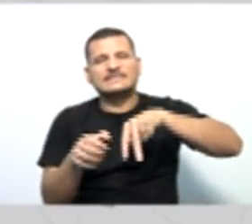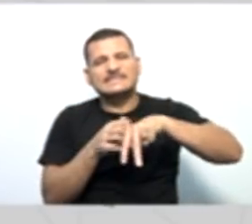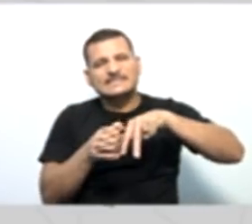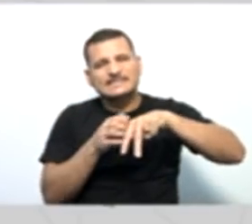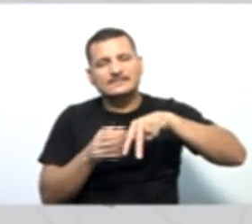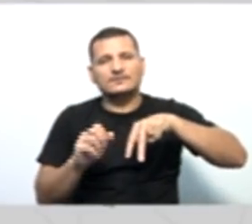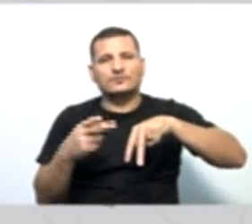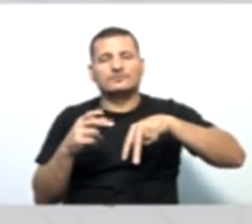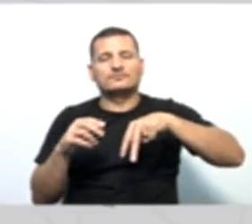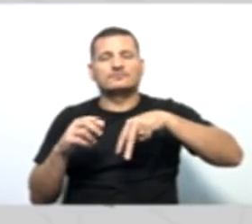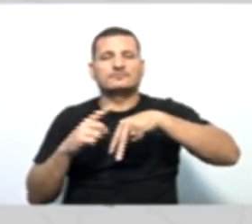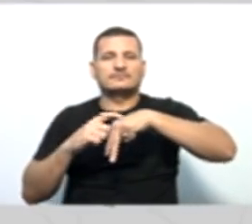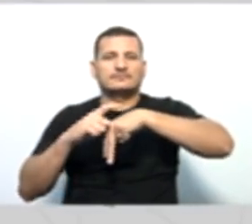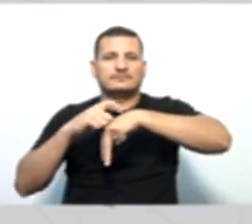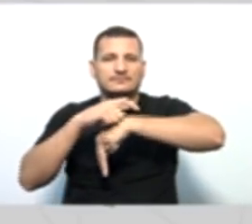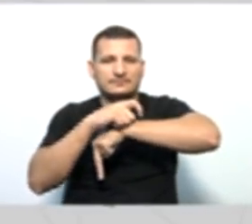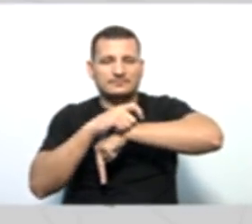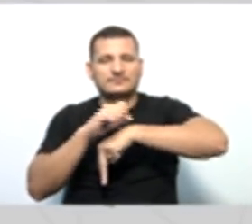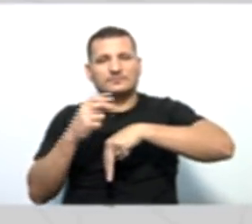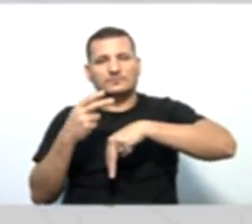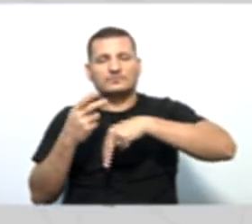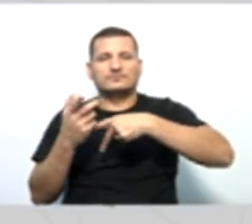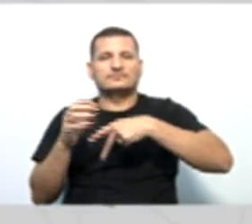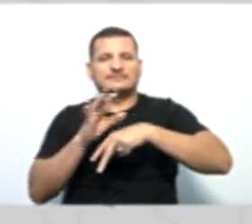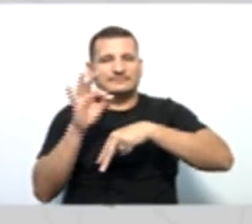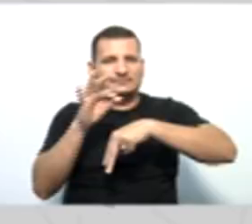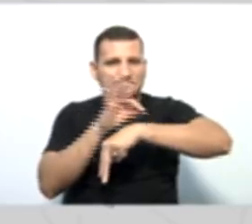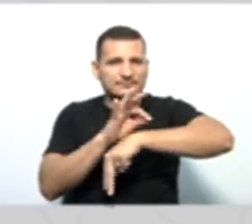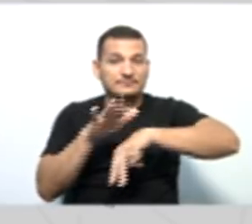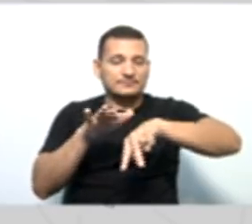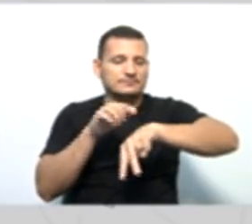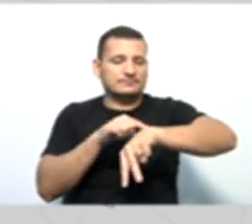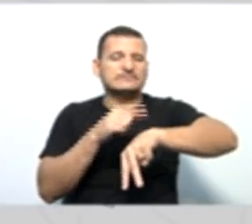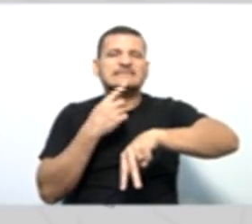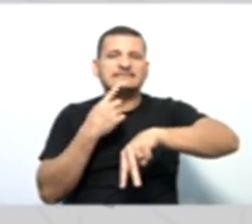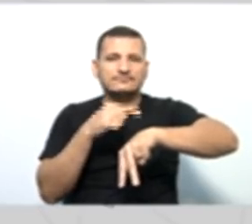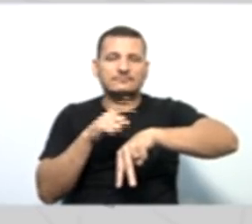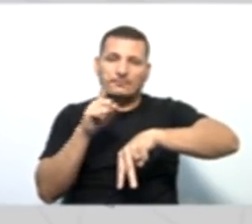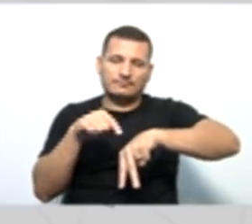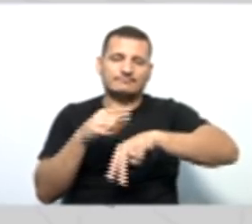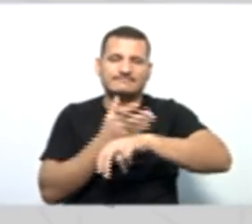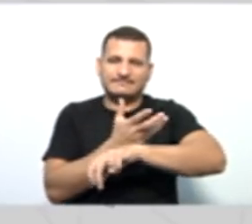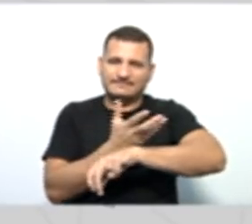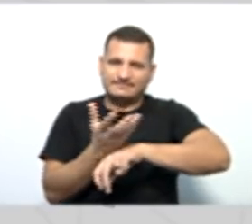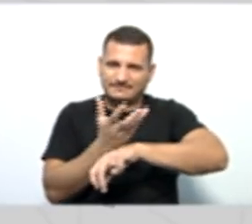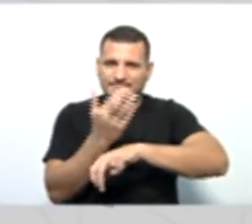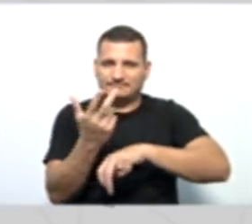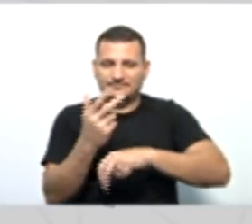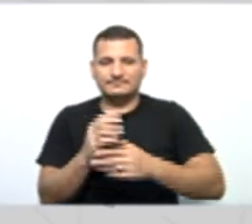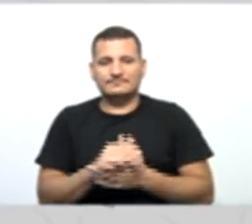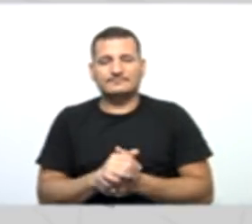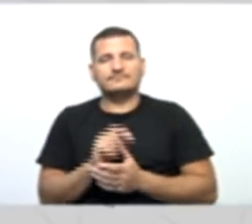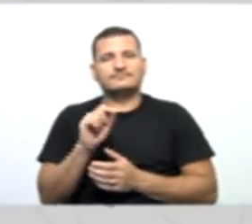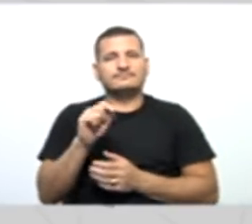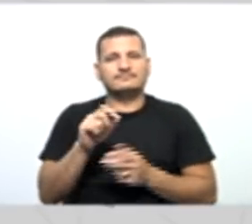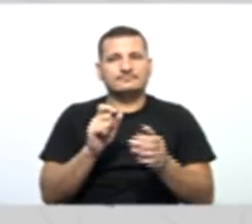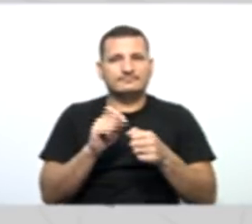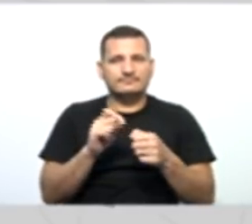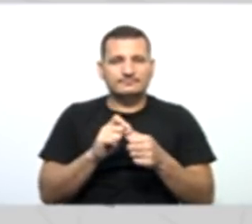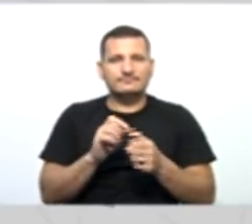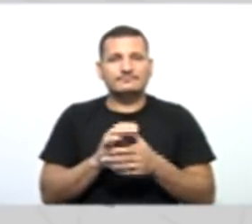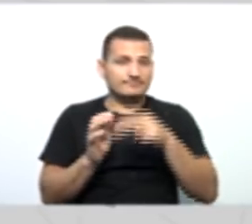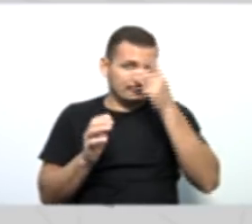numa lagarta, não é? Que de repente você toca, fica vermelho. Isso também são queimaduras. O que a gente tem que fazer? Afastar a vítima do local o mais